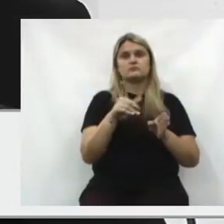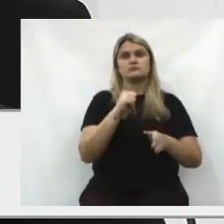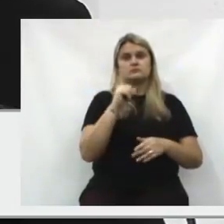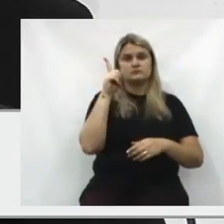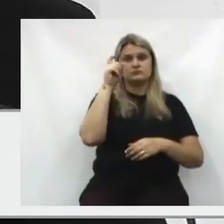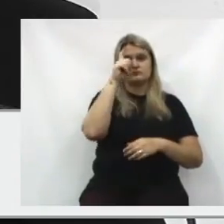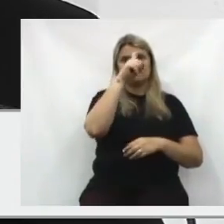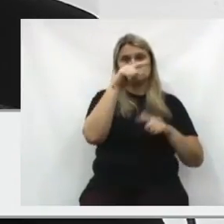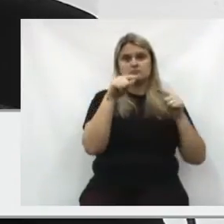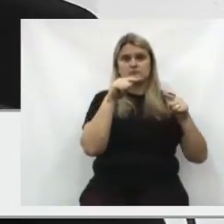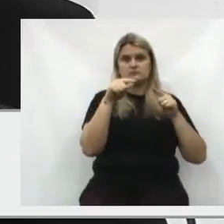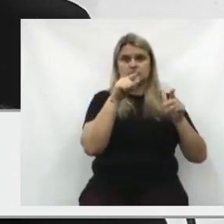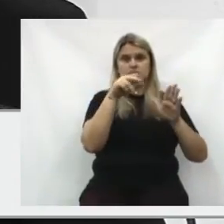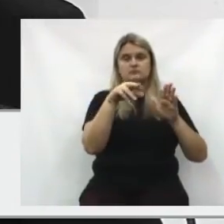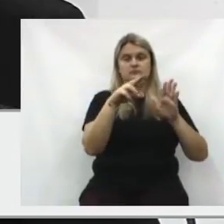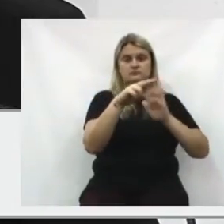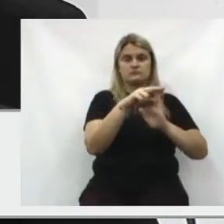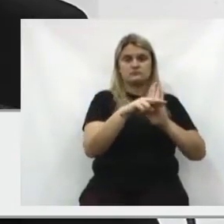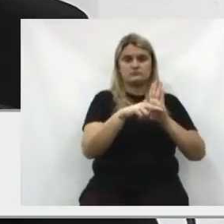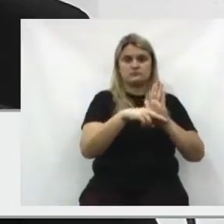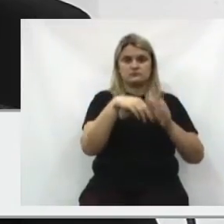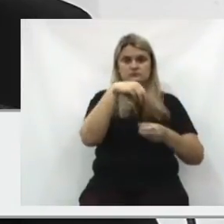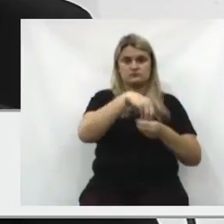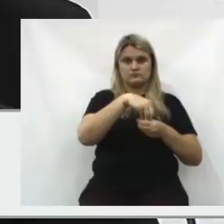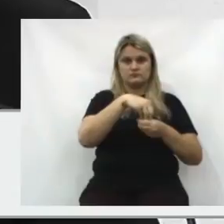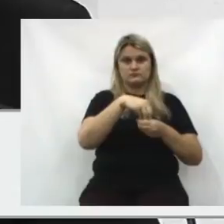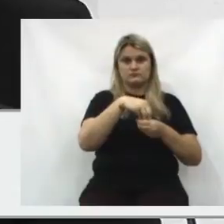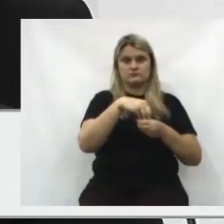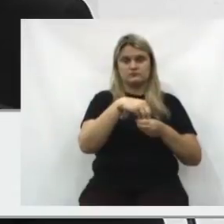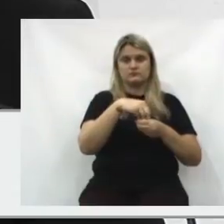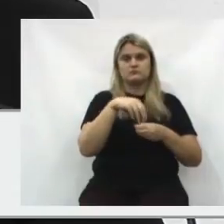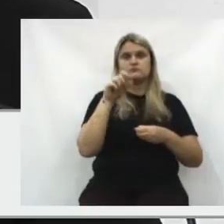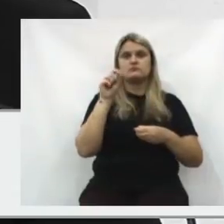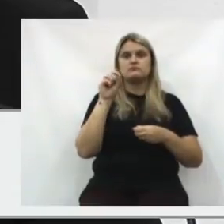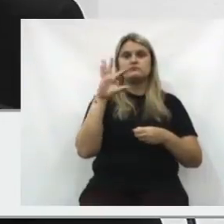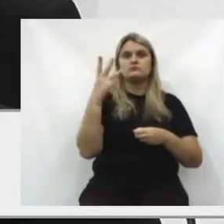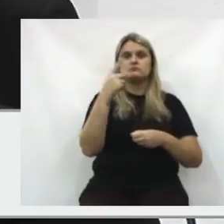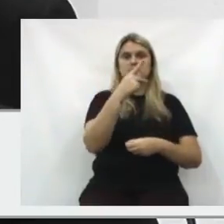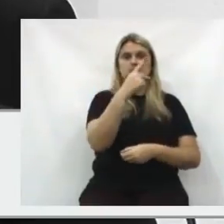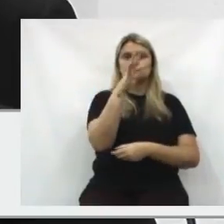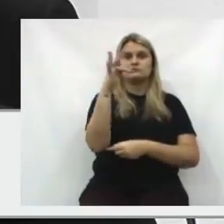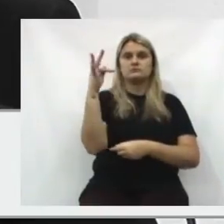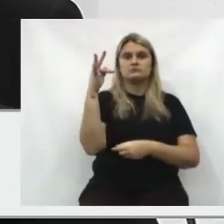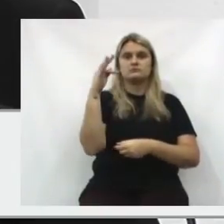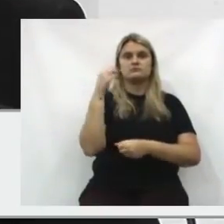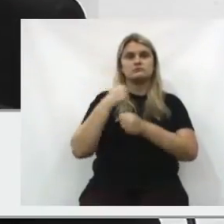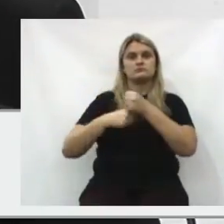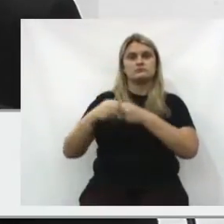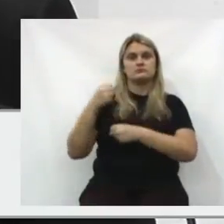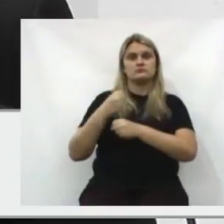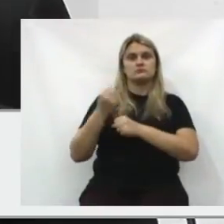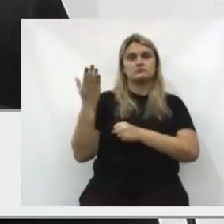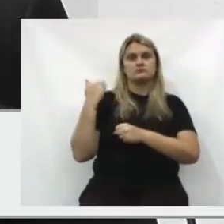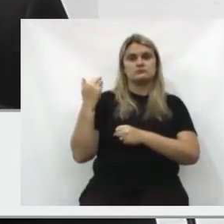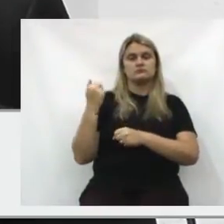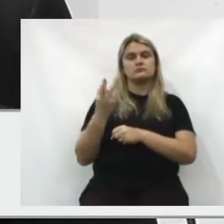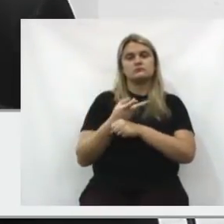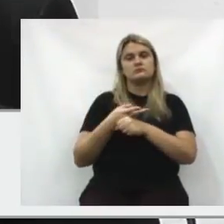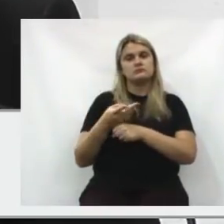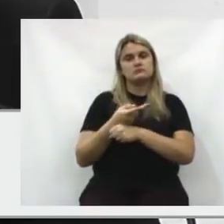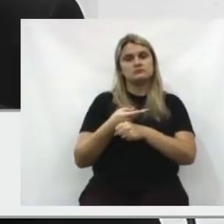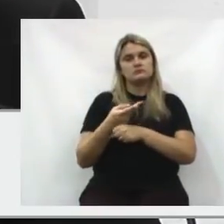E também tinham dificuldade de trabalhar com o regimento interno. O que acontece? Paula Freitas, no ano